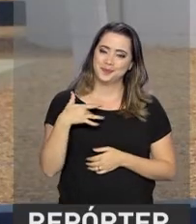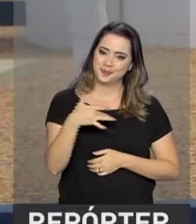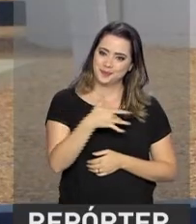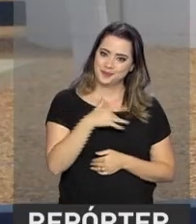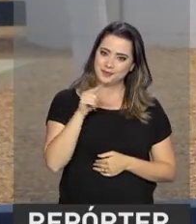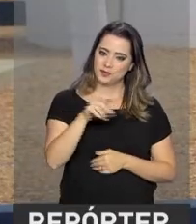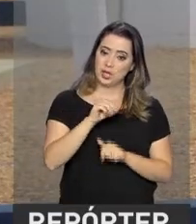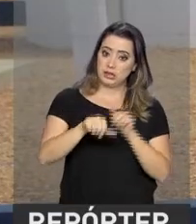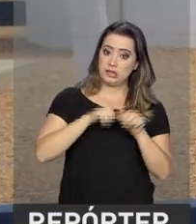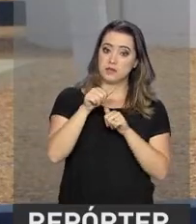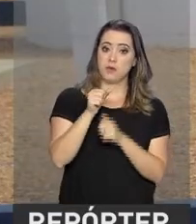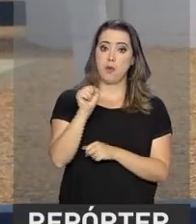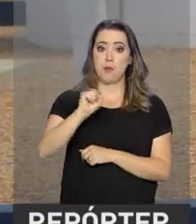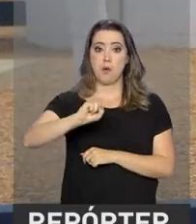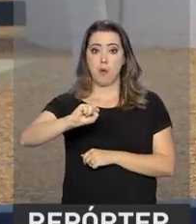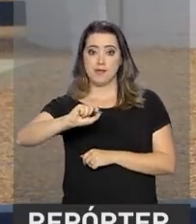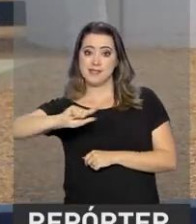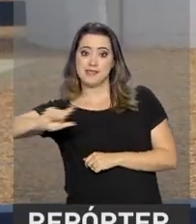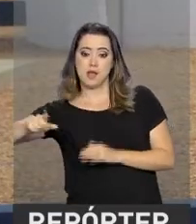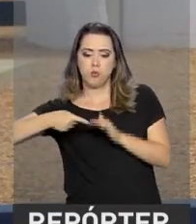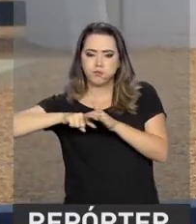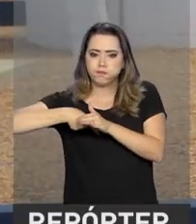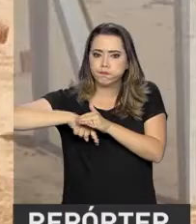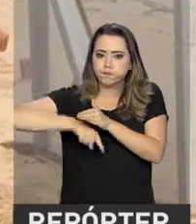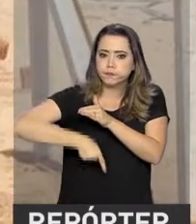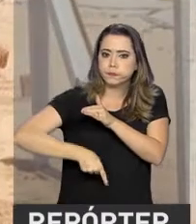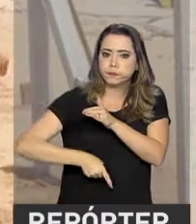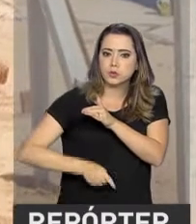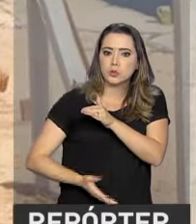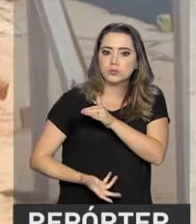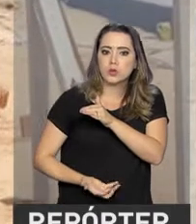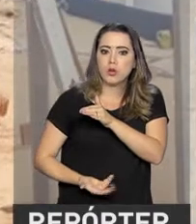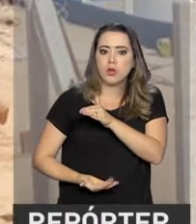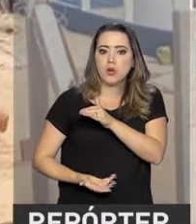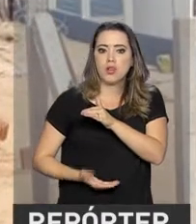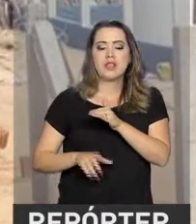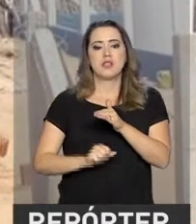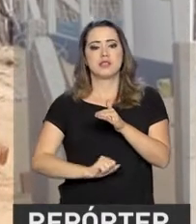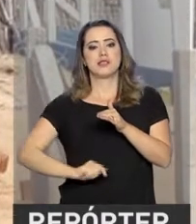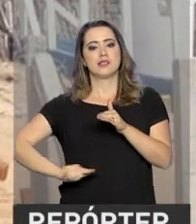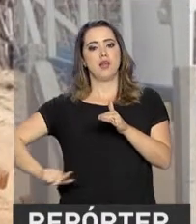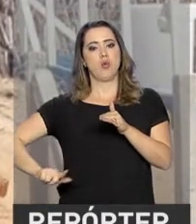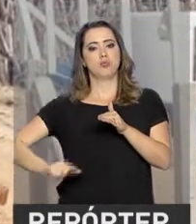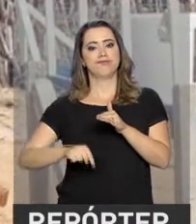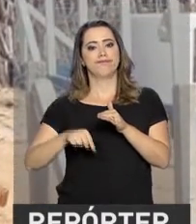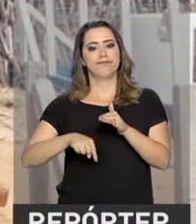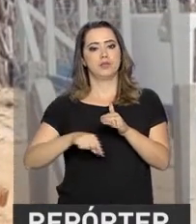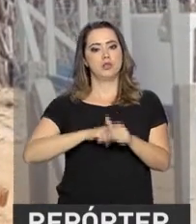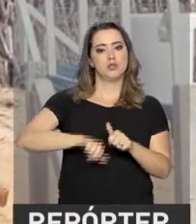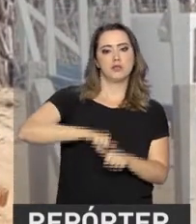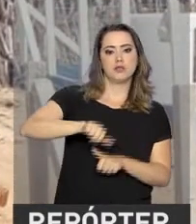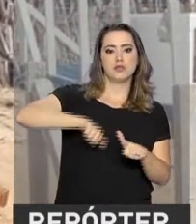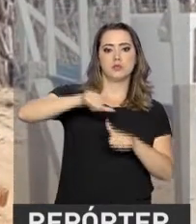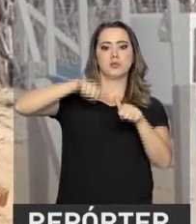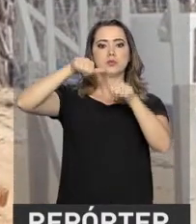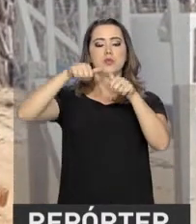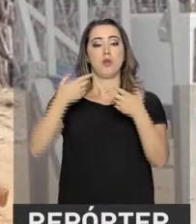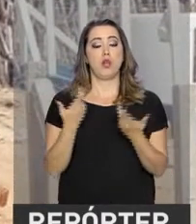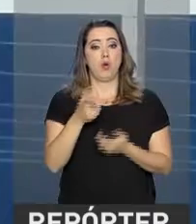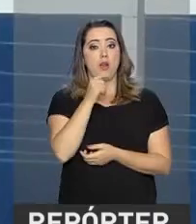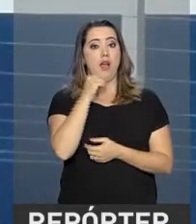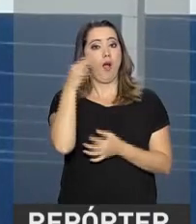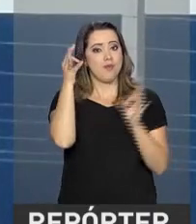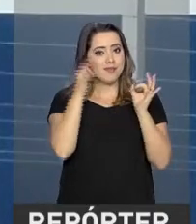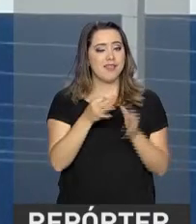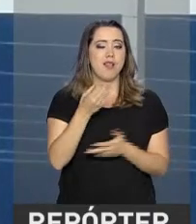transformando água salgada de poços profundos em água para beber. Há quase 600 sistemas em todo o